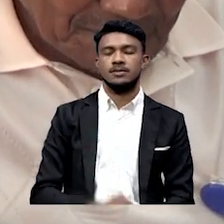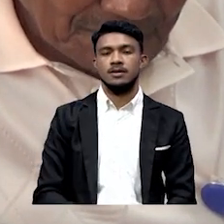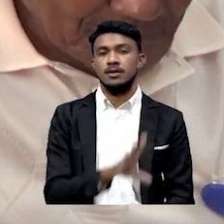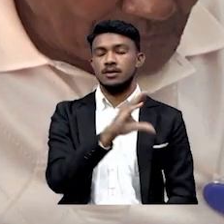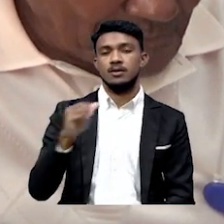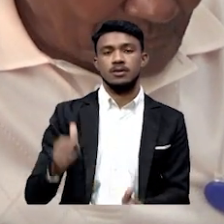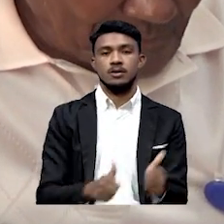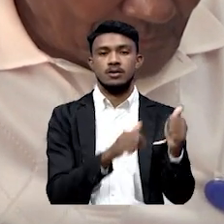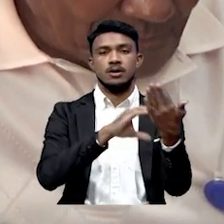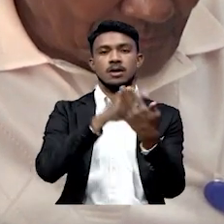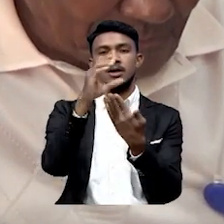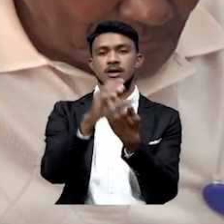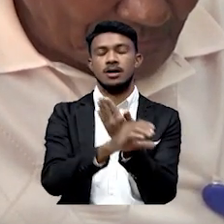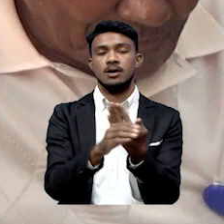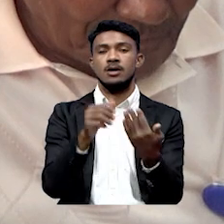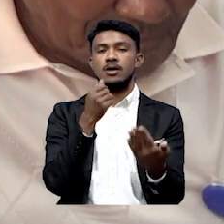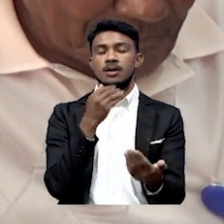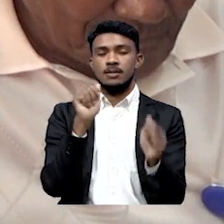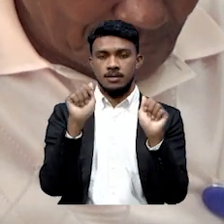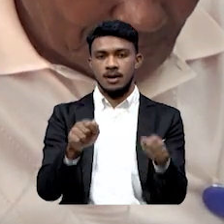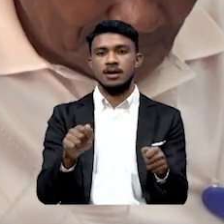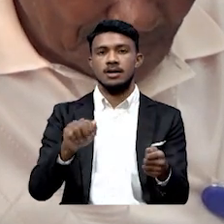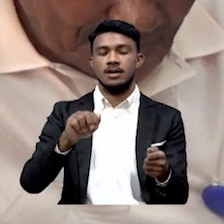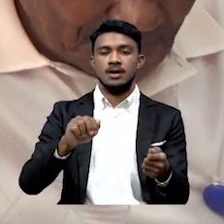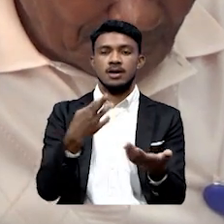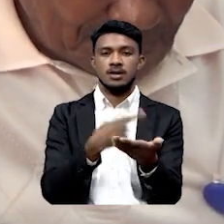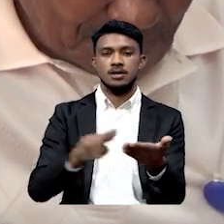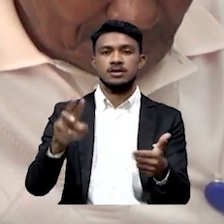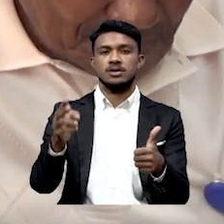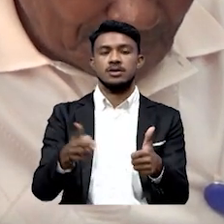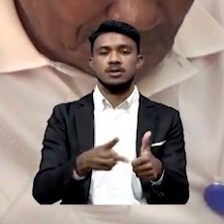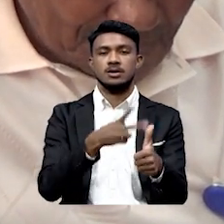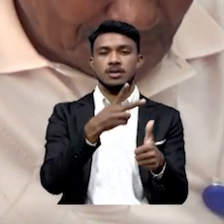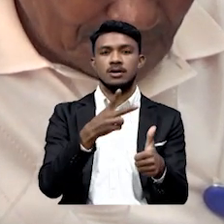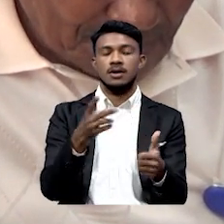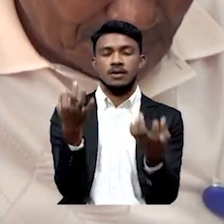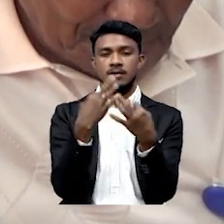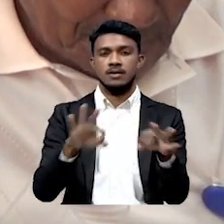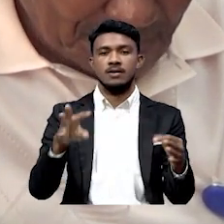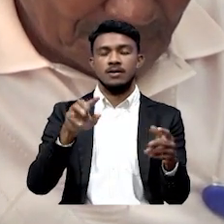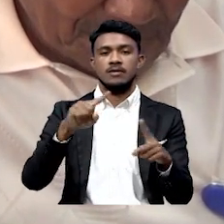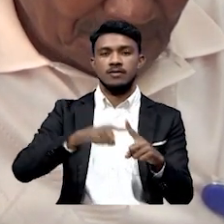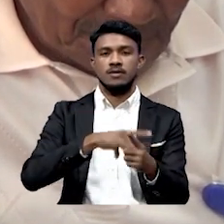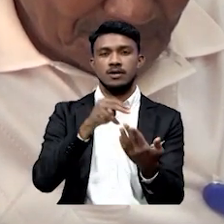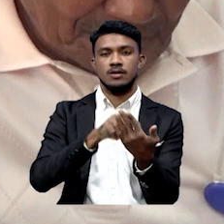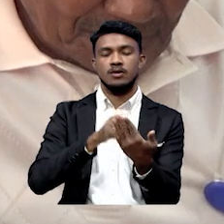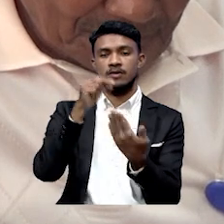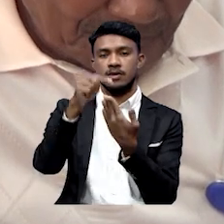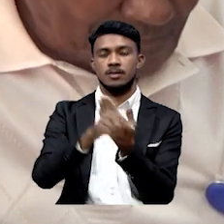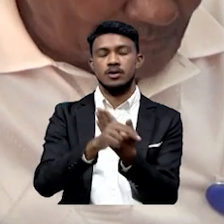tuir calendário validação, segundo registro união, se remata e a fula novembro